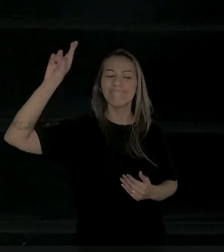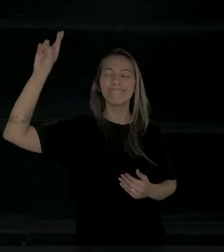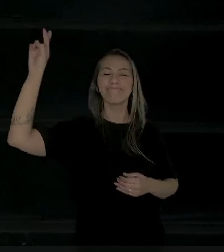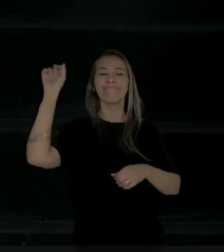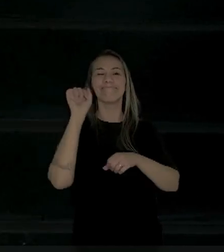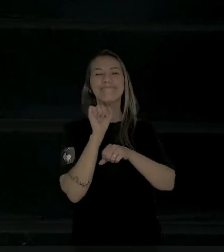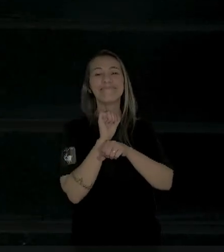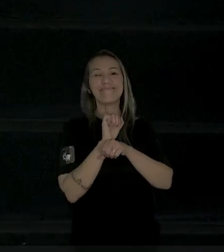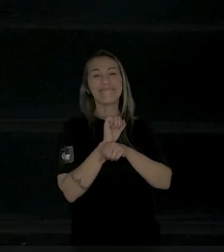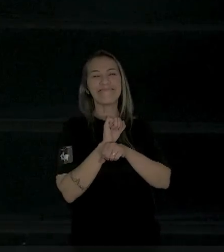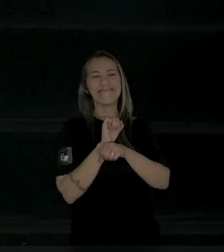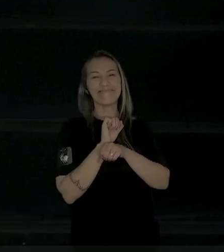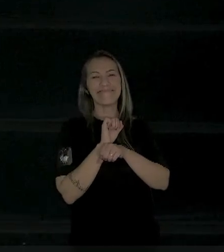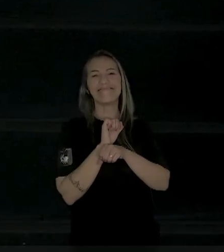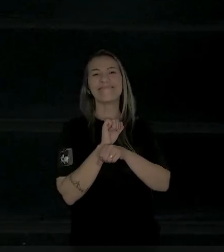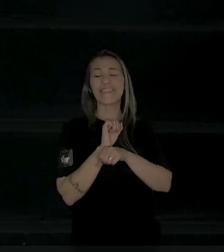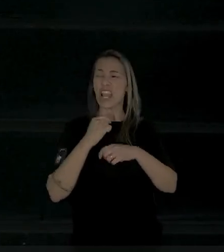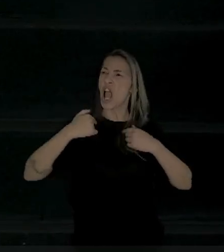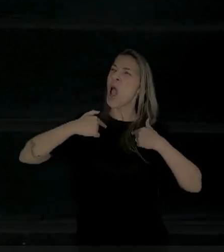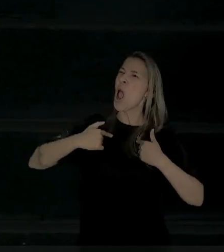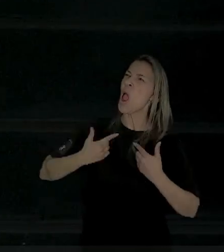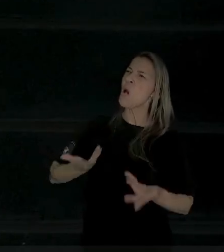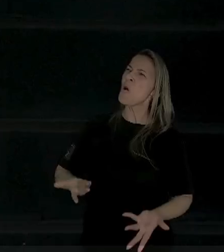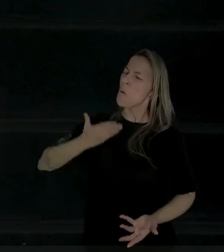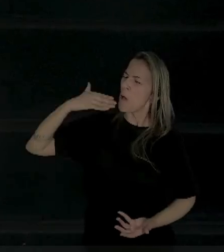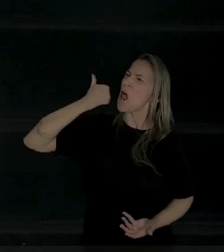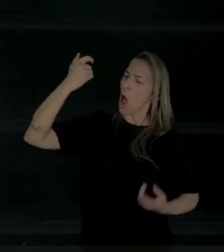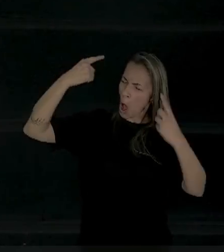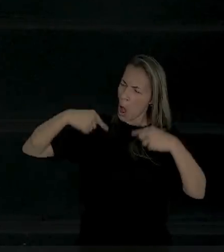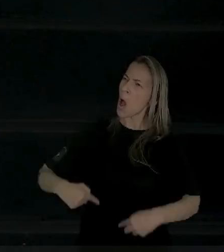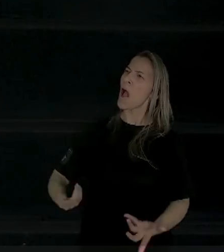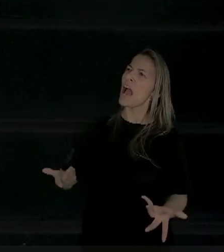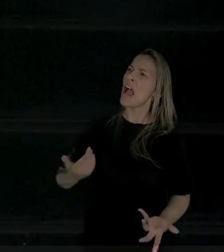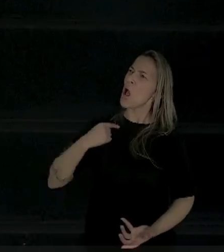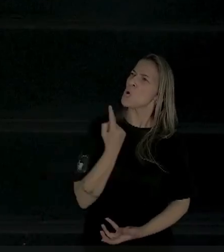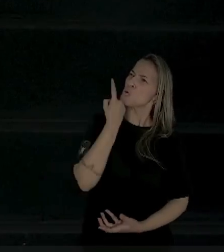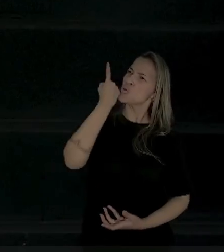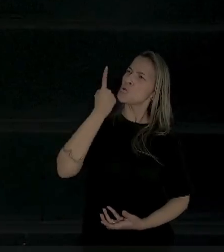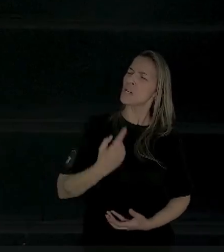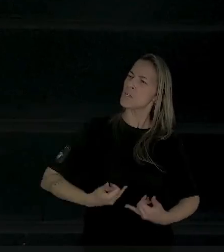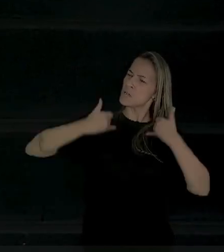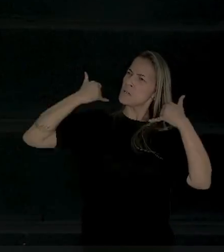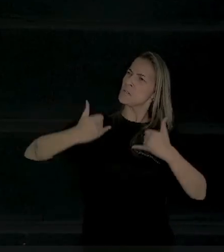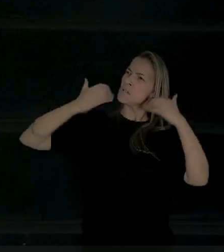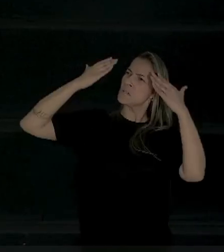fui zeloso ao Senhor. Eu sou um grande homem de Deus. Afinal de contas, eu não admito passar por